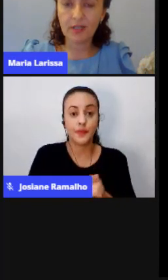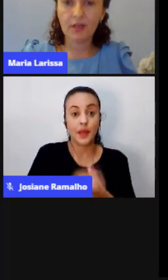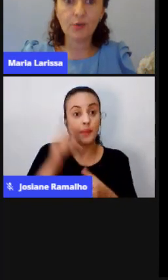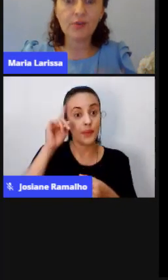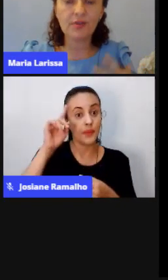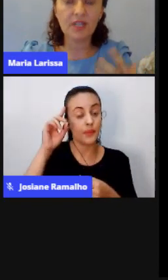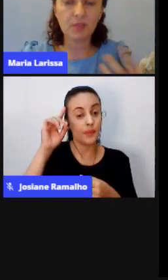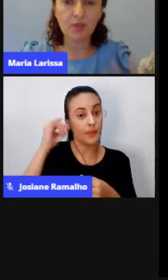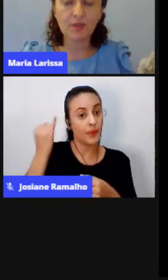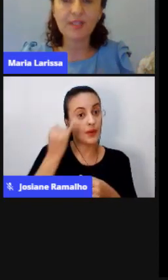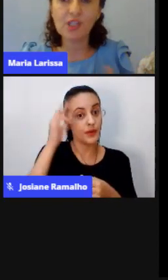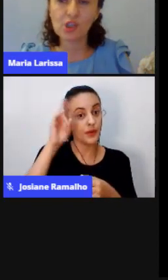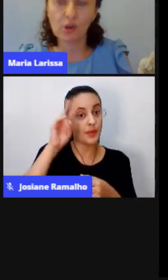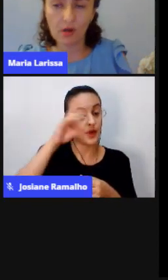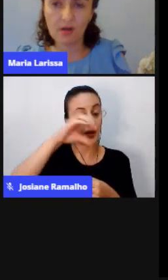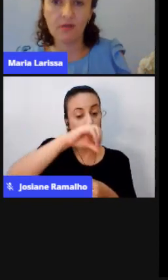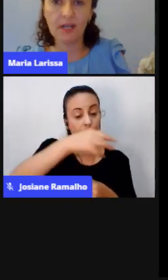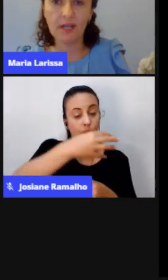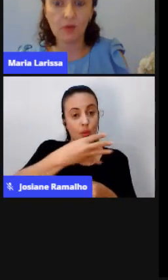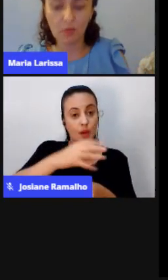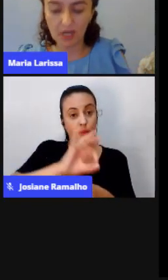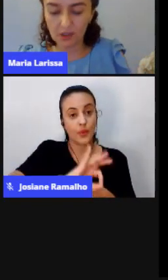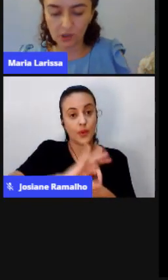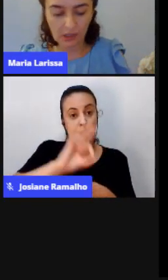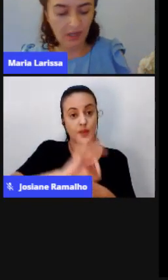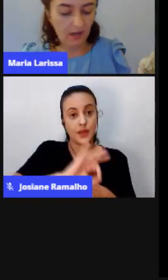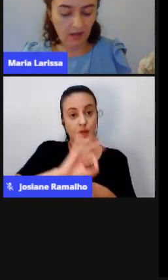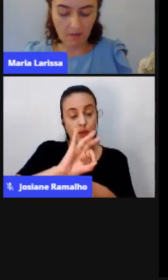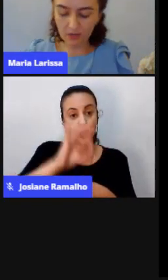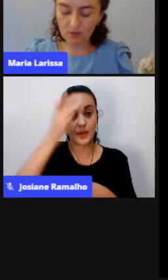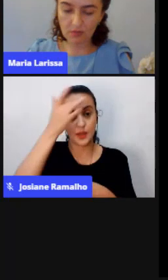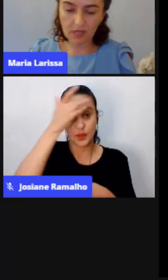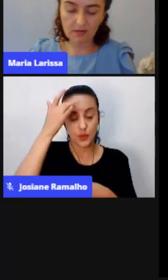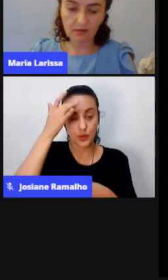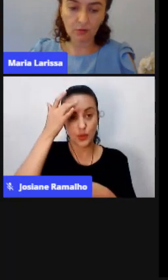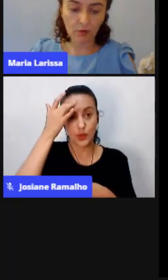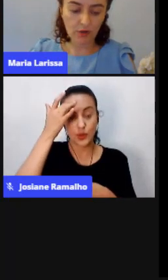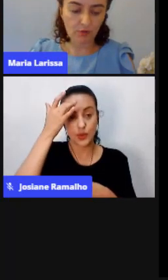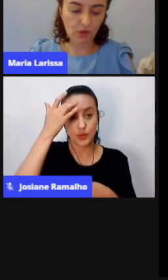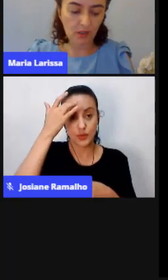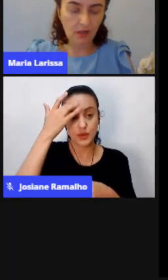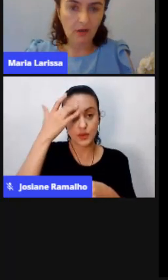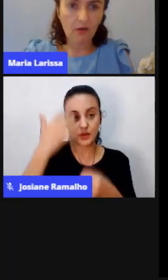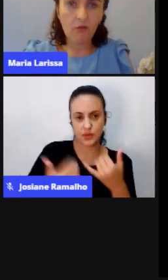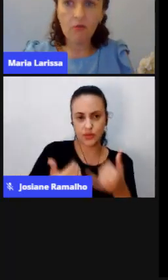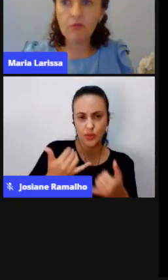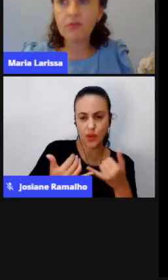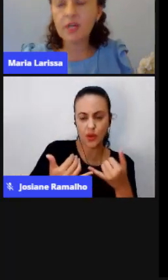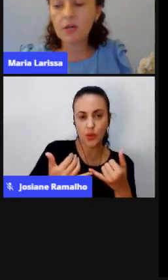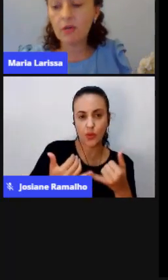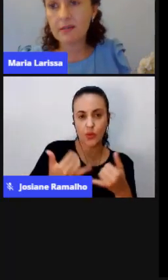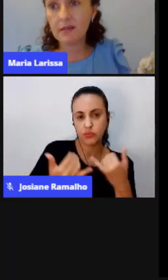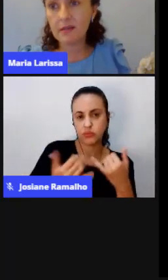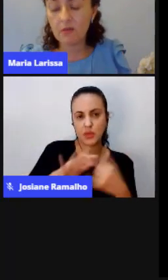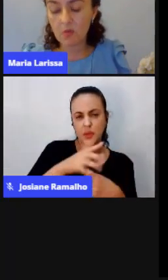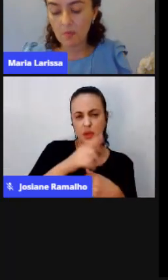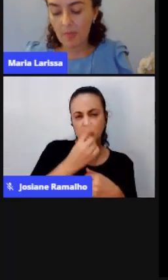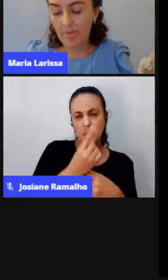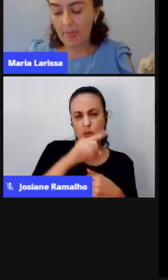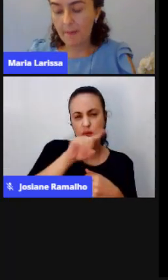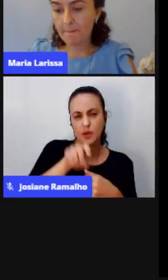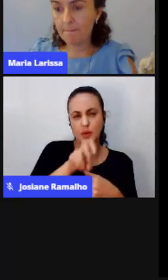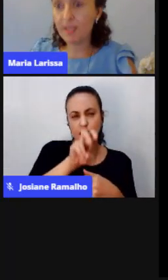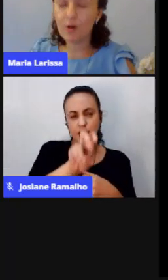94% das pessoas que jogam atualmente, que é mais ou menos em torno de